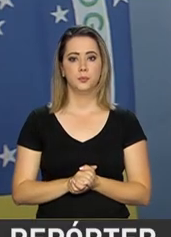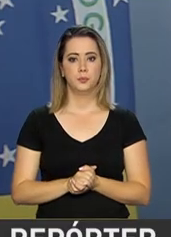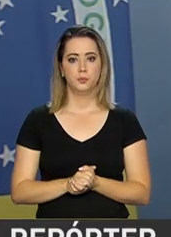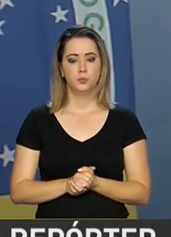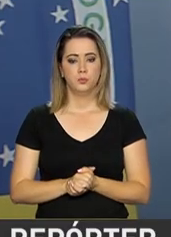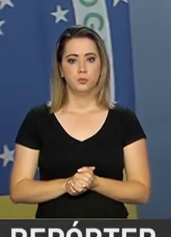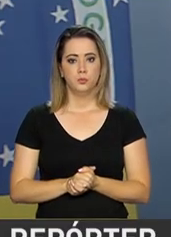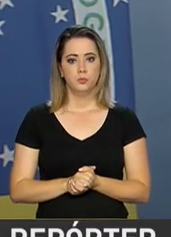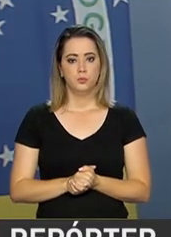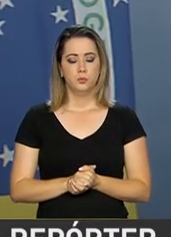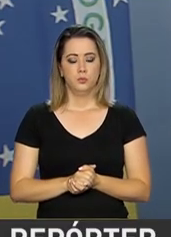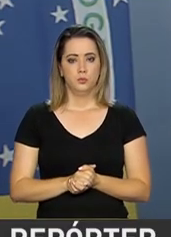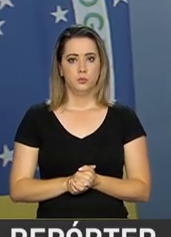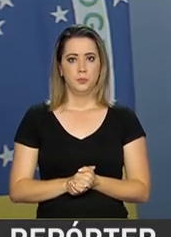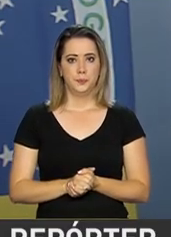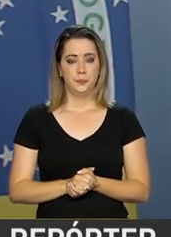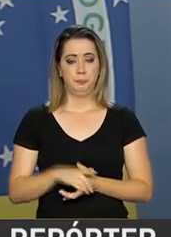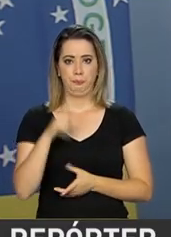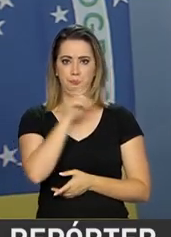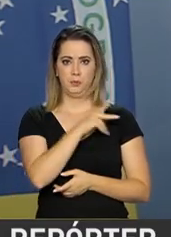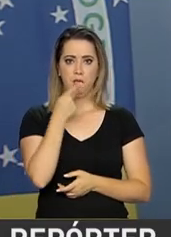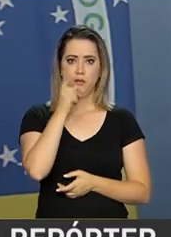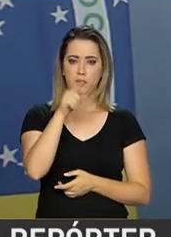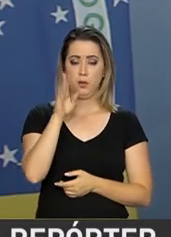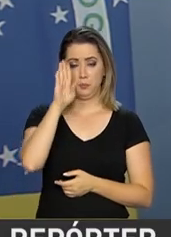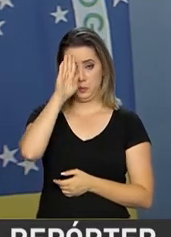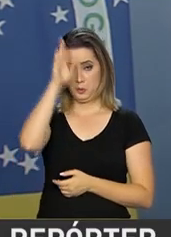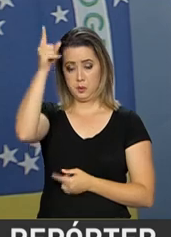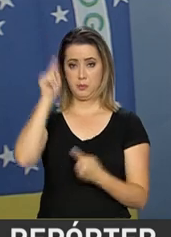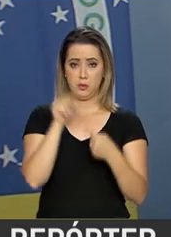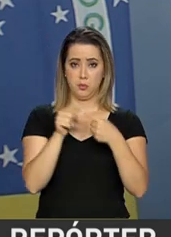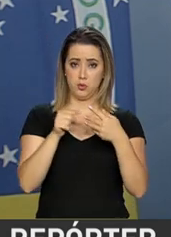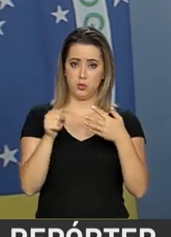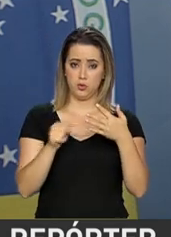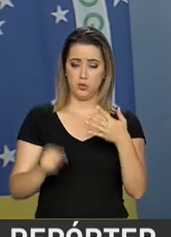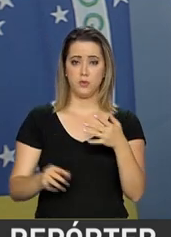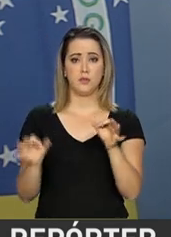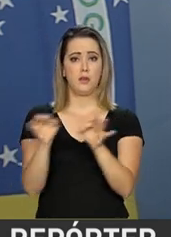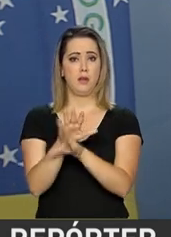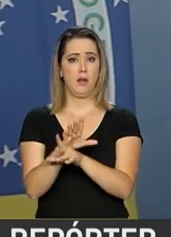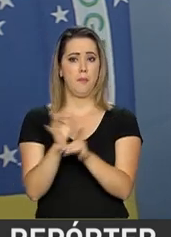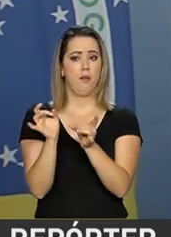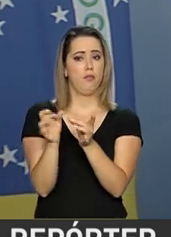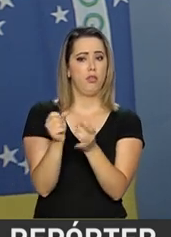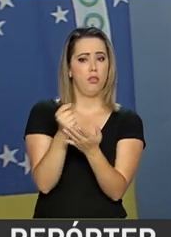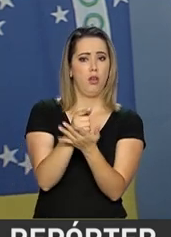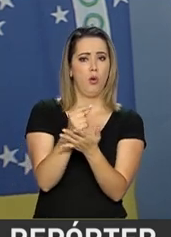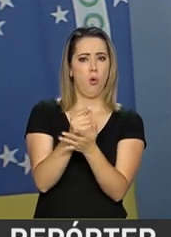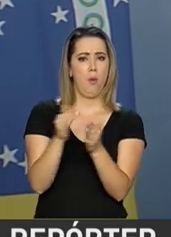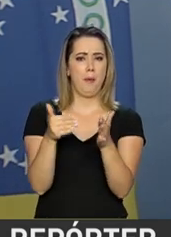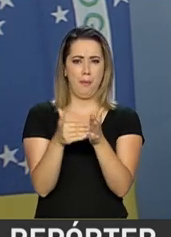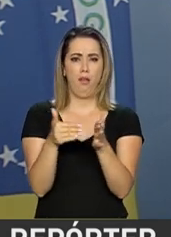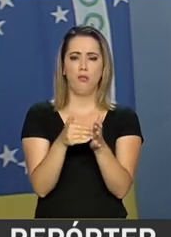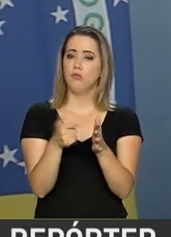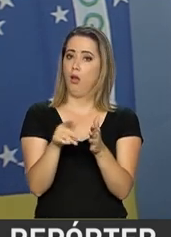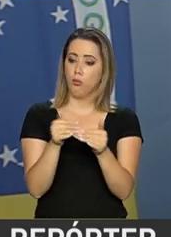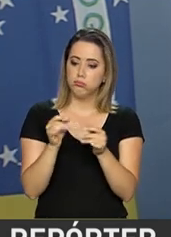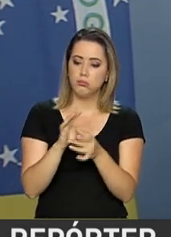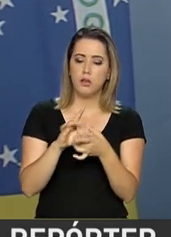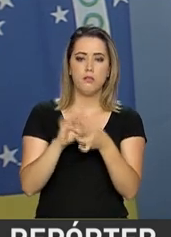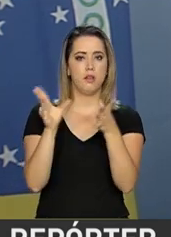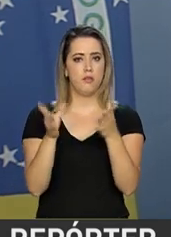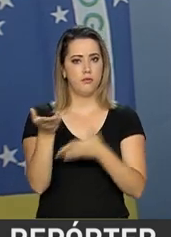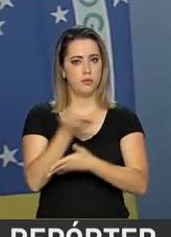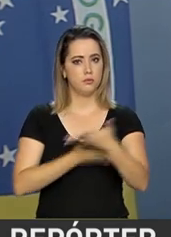entre as prioridades estão a continuidade da eliminação de barreiras no comércio o progresso das tratativas